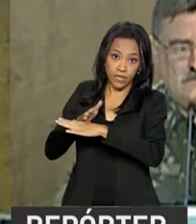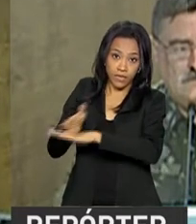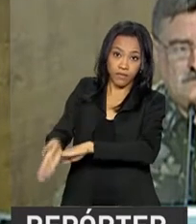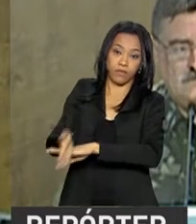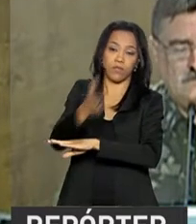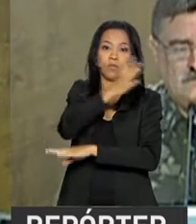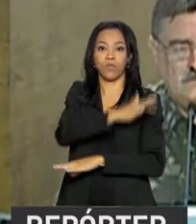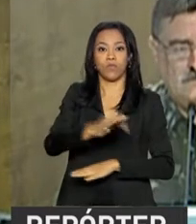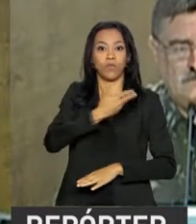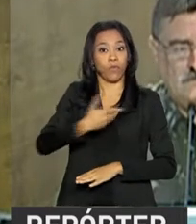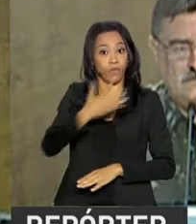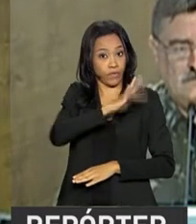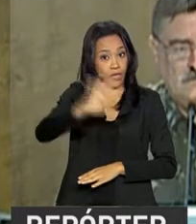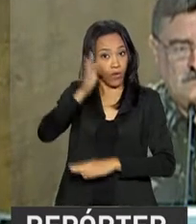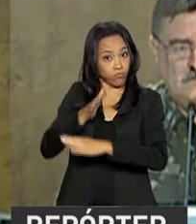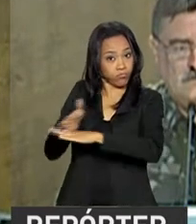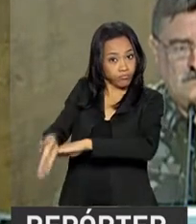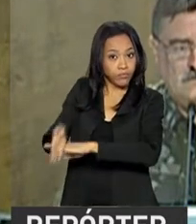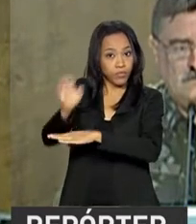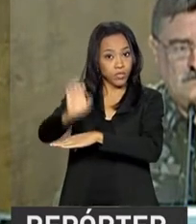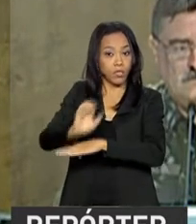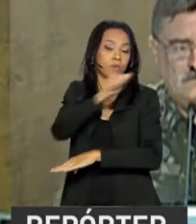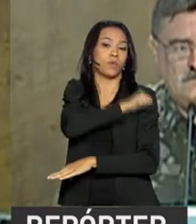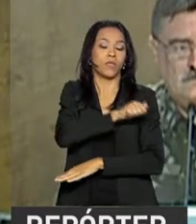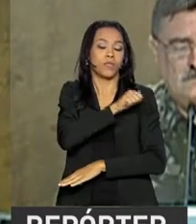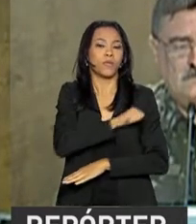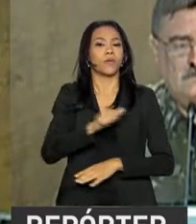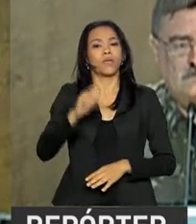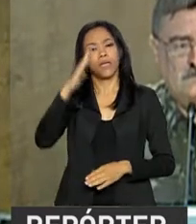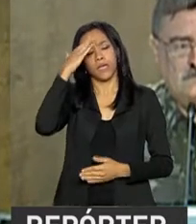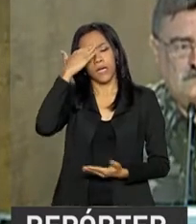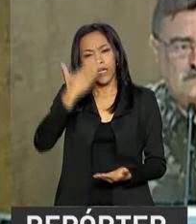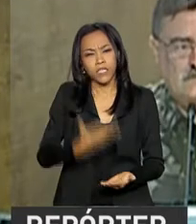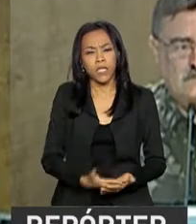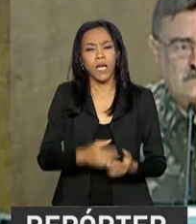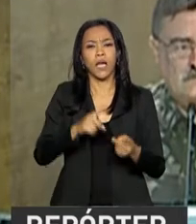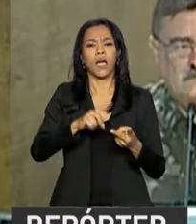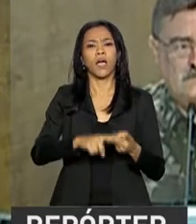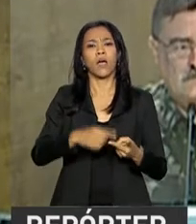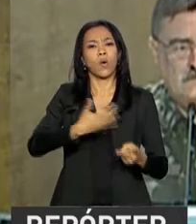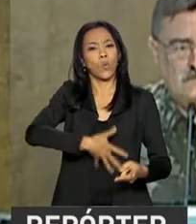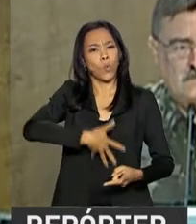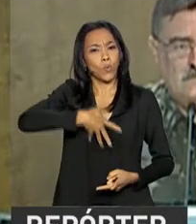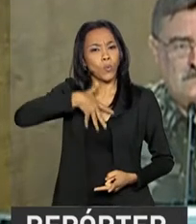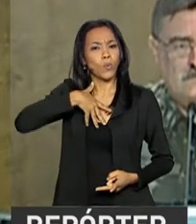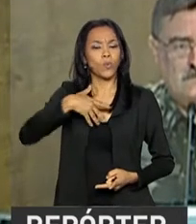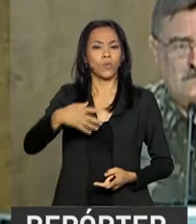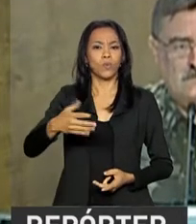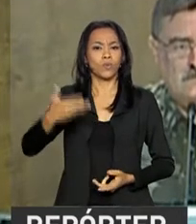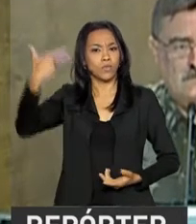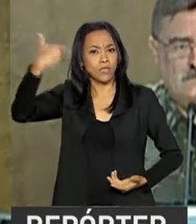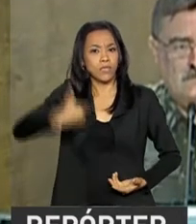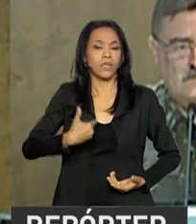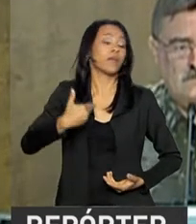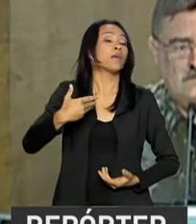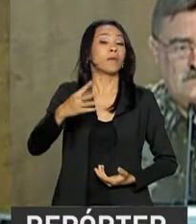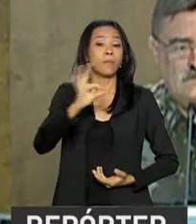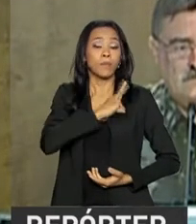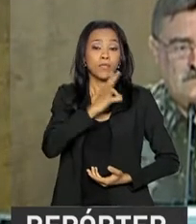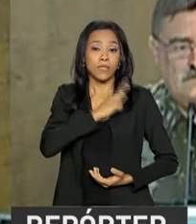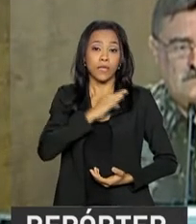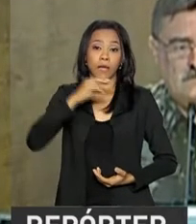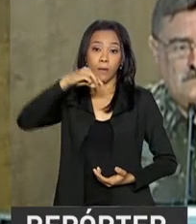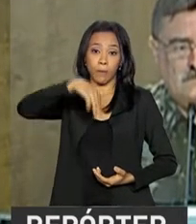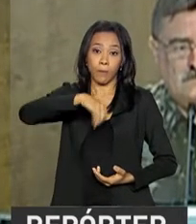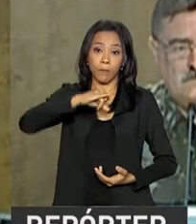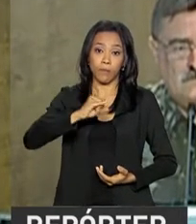essa a credibilidade o o orgulho de ser policial militar policial civil no rio de janeiro ele ela